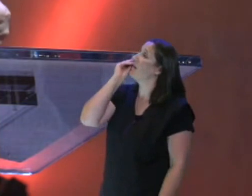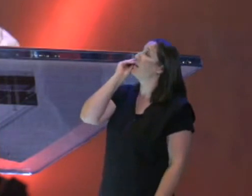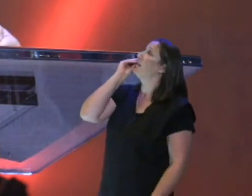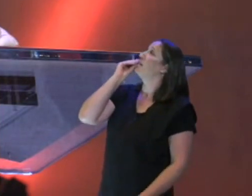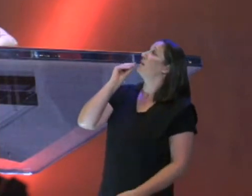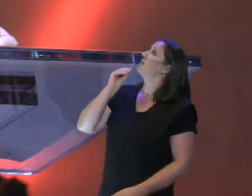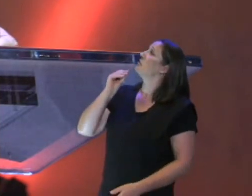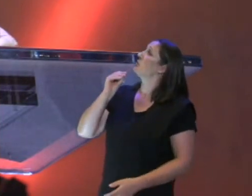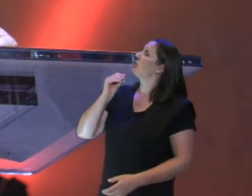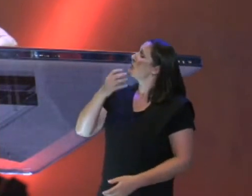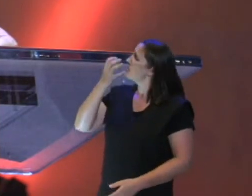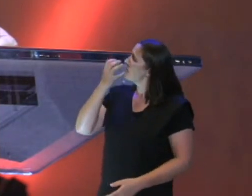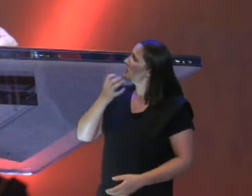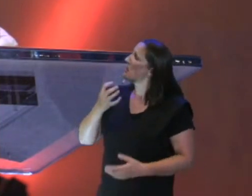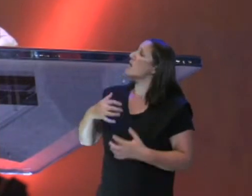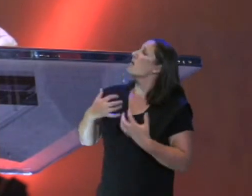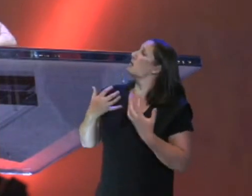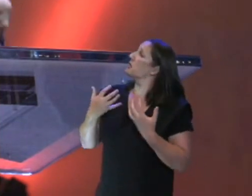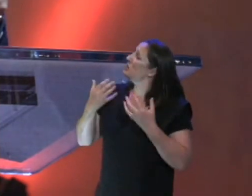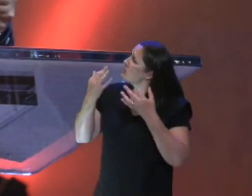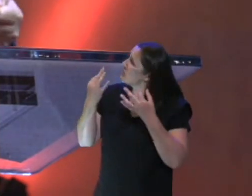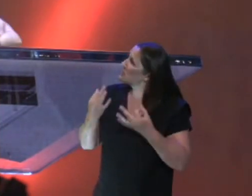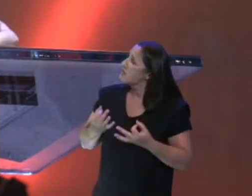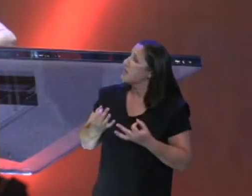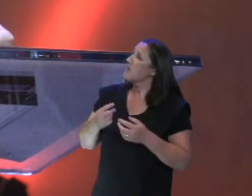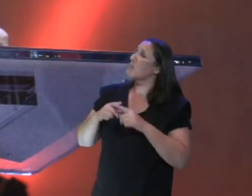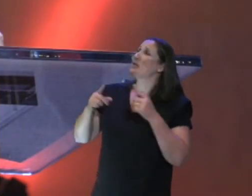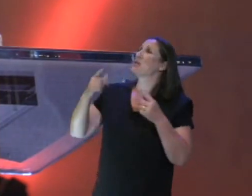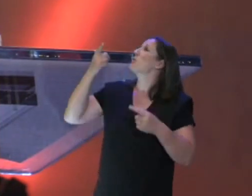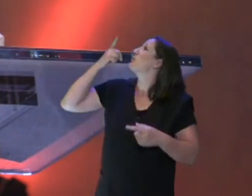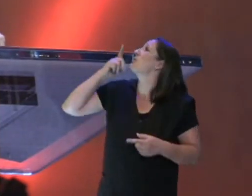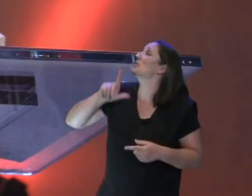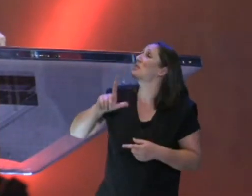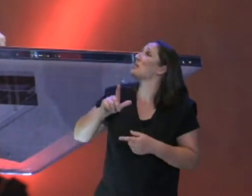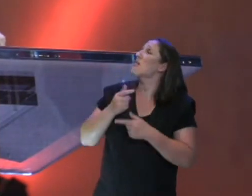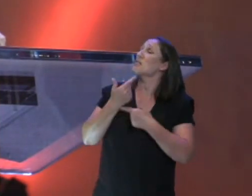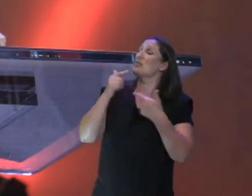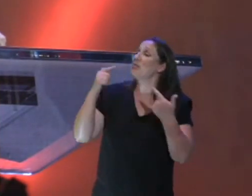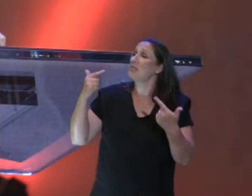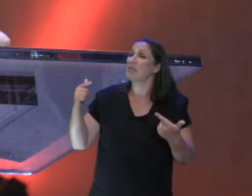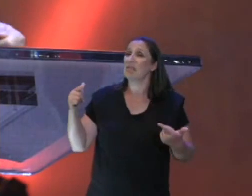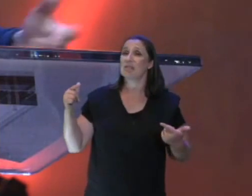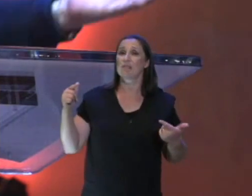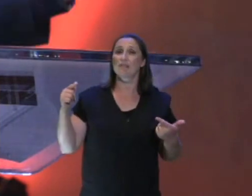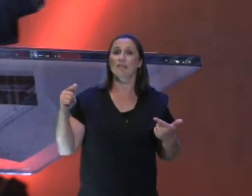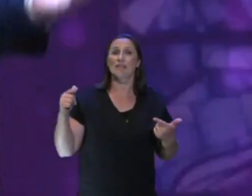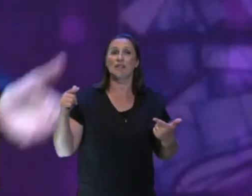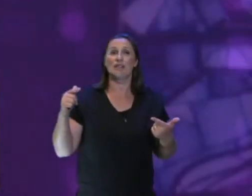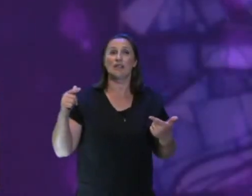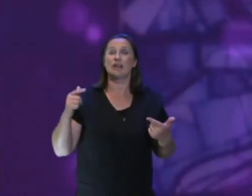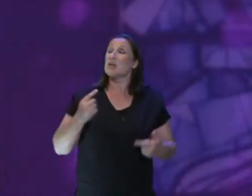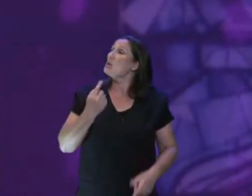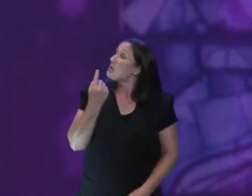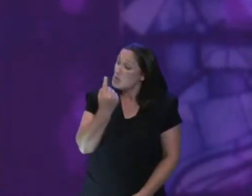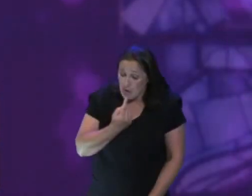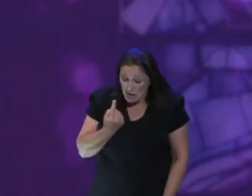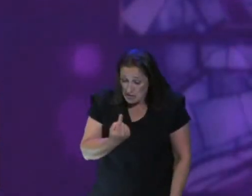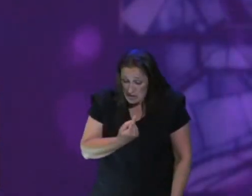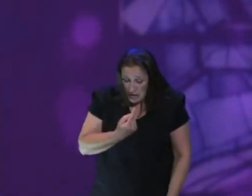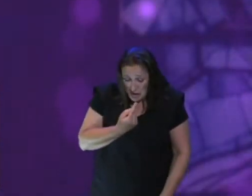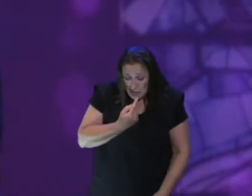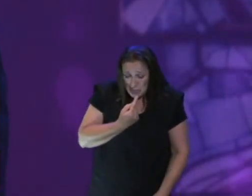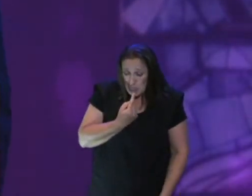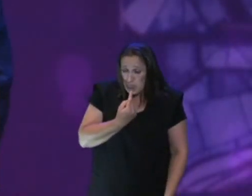a sério, mas não estou conseguindo, Senhor. E fiquei sozinho aqui no meu